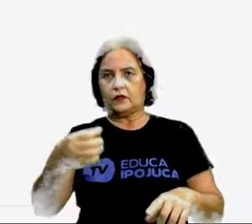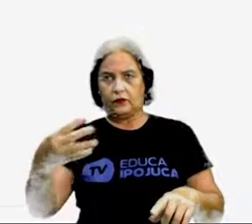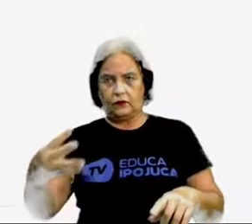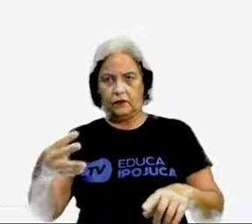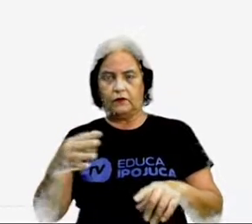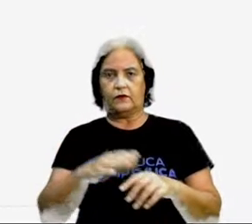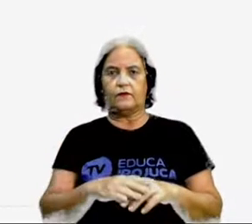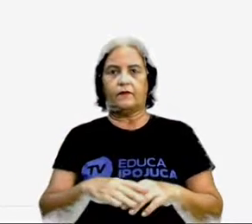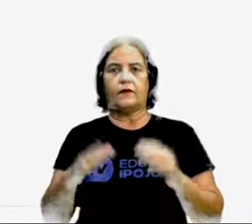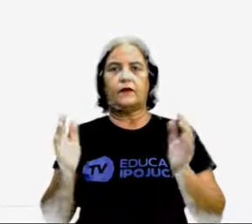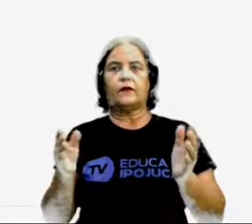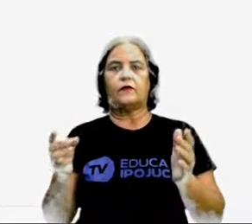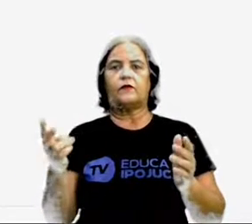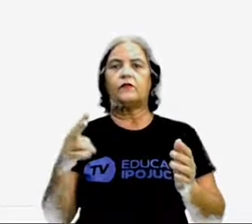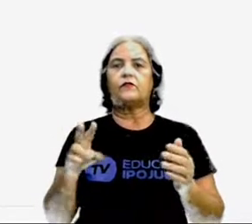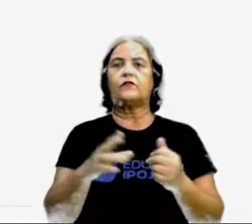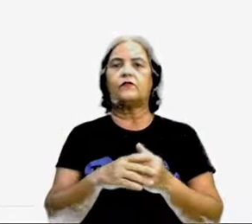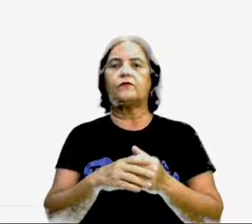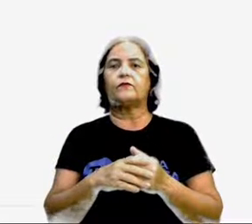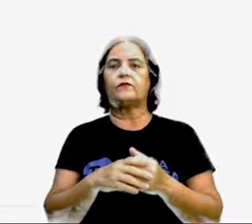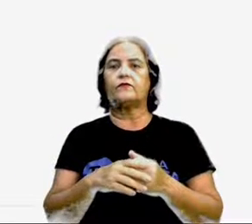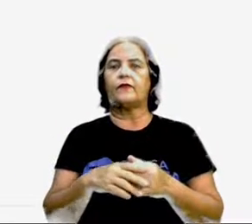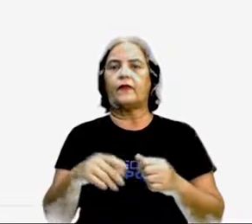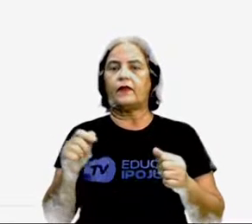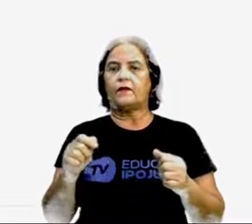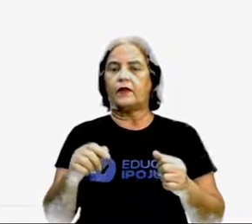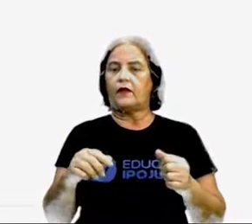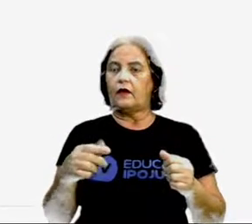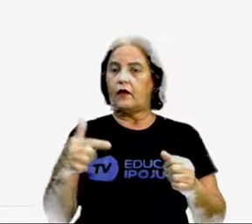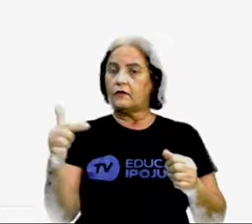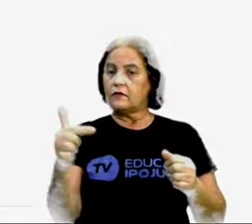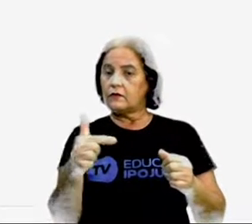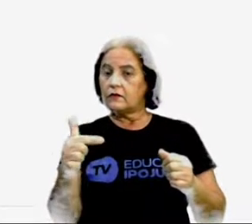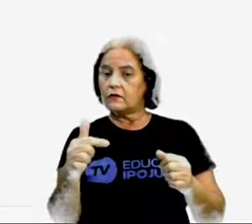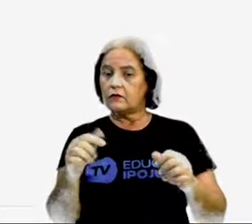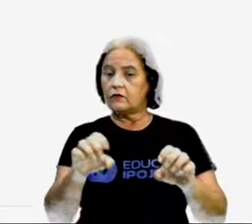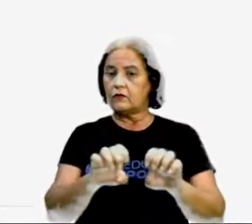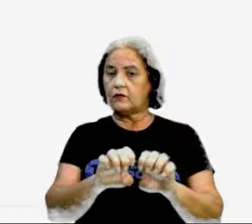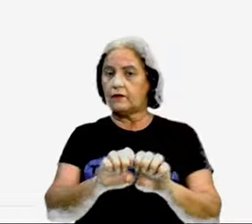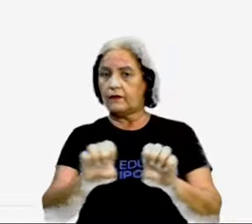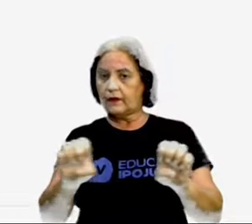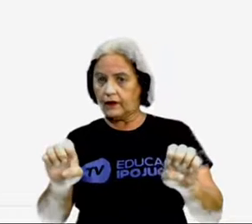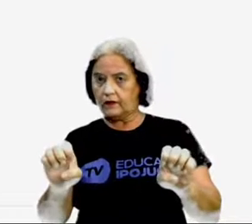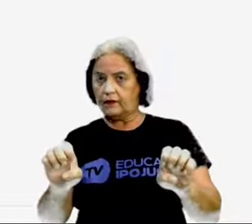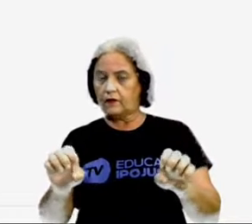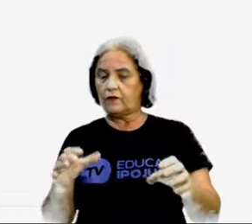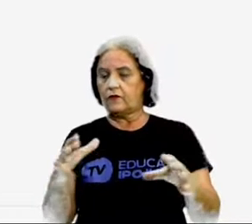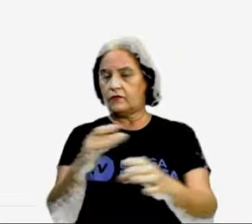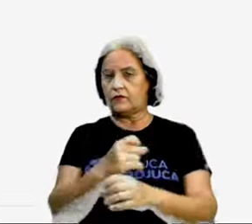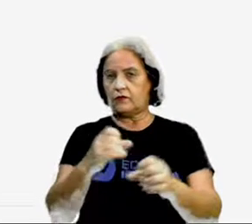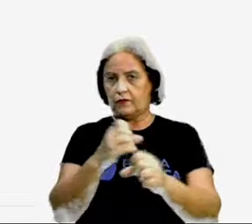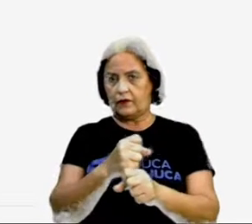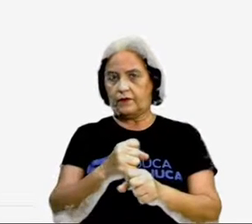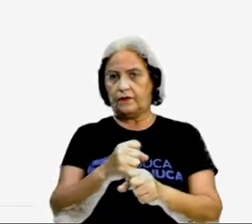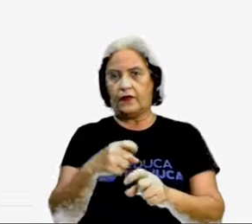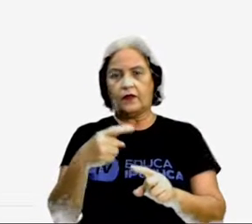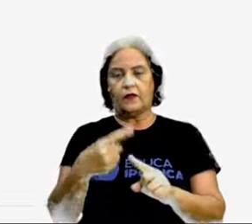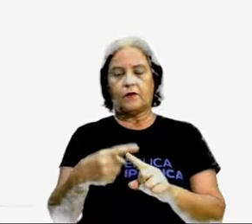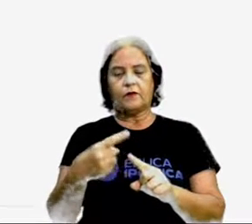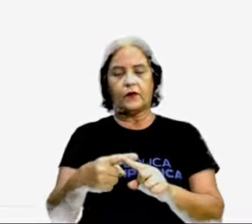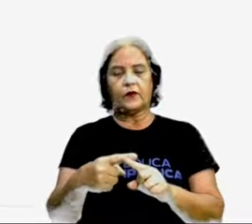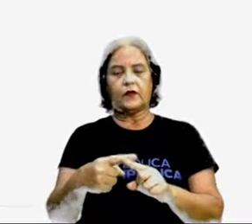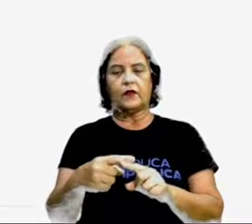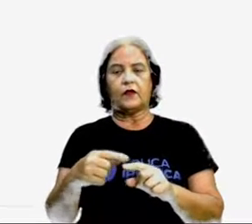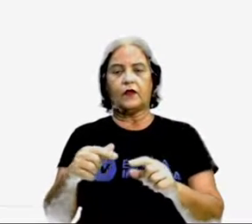Agora veja o que vai acontecer. Vou pegar a segunda equação e agora vou somar. Porque não é o método